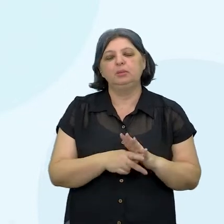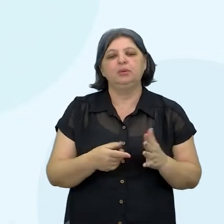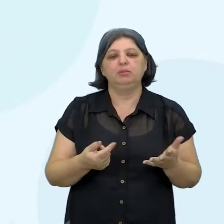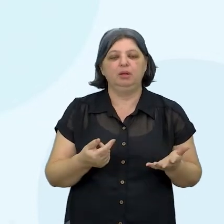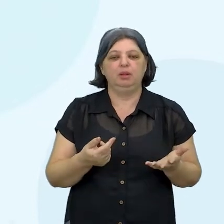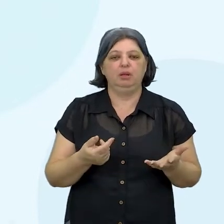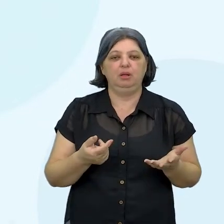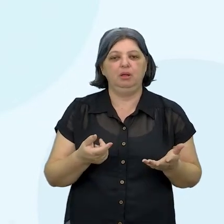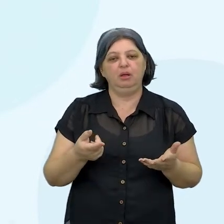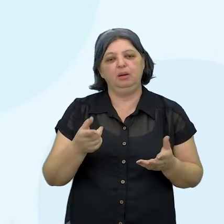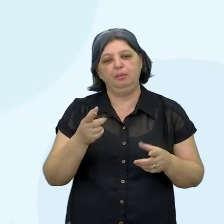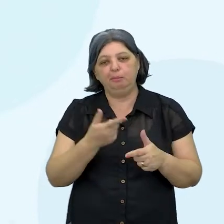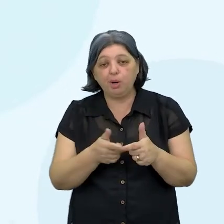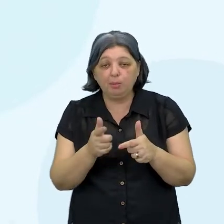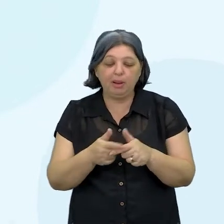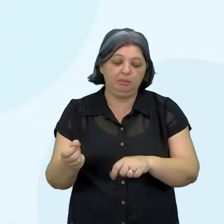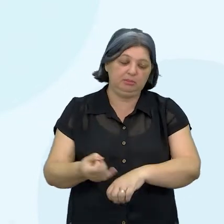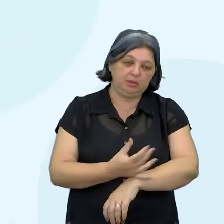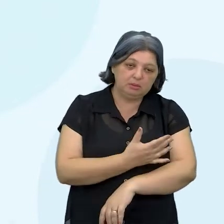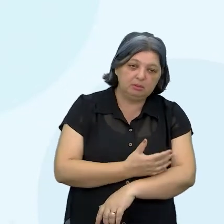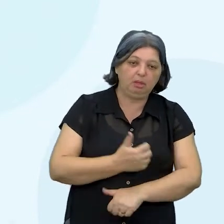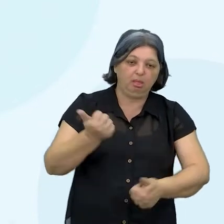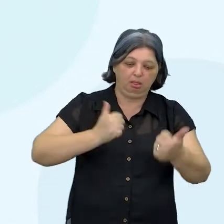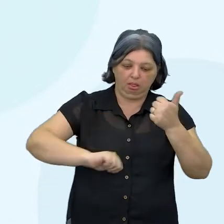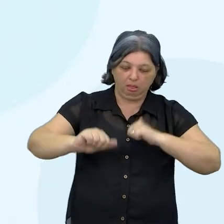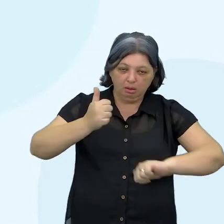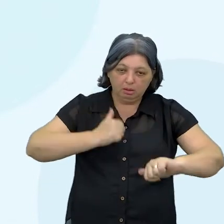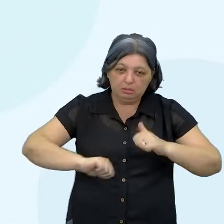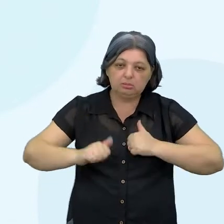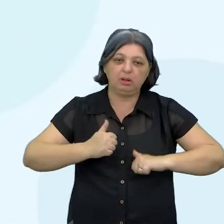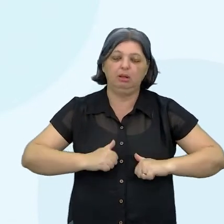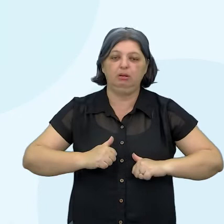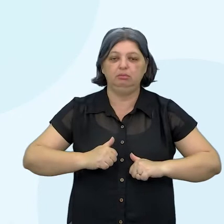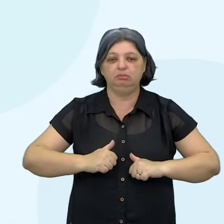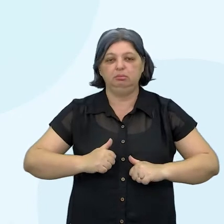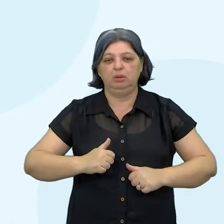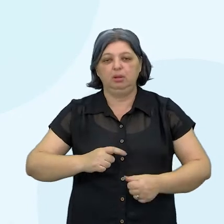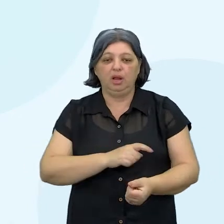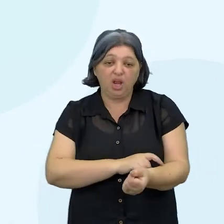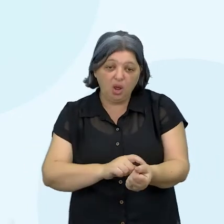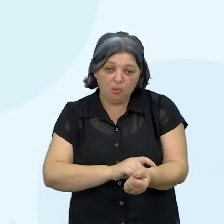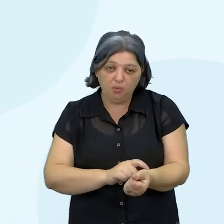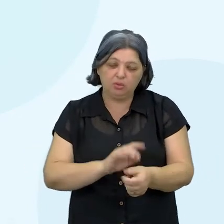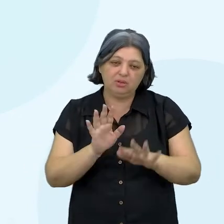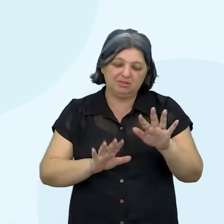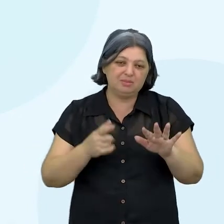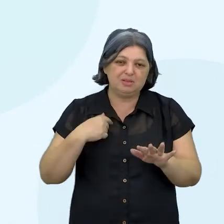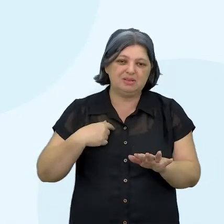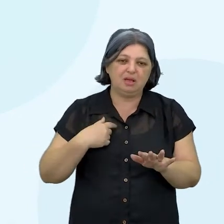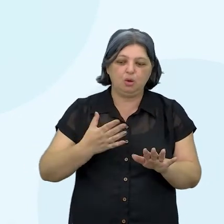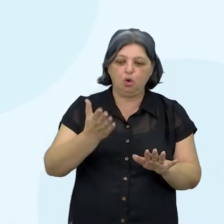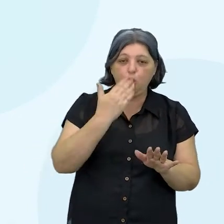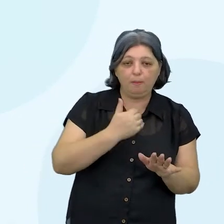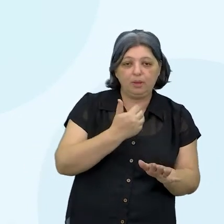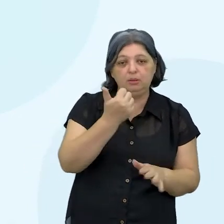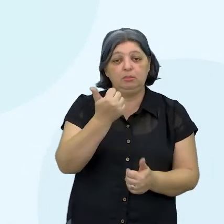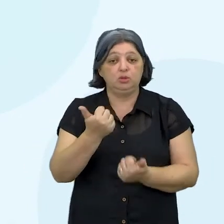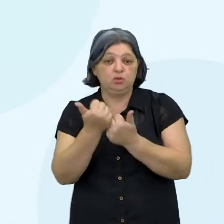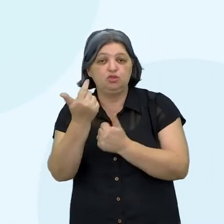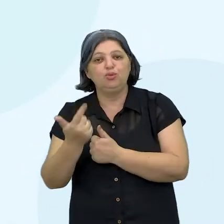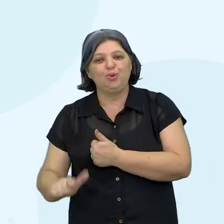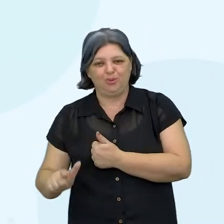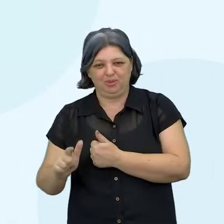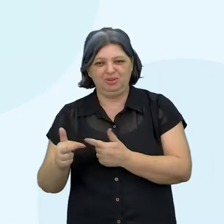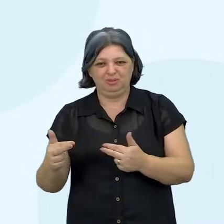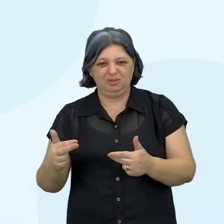questões emocionais, estresse e ansiedade, então você acaba comendo para solucionar outro problema.